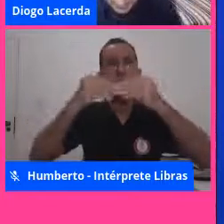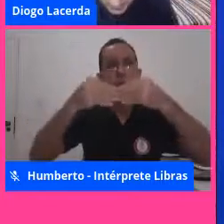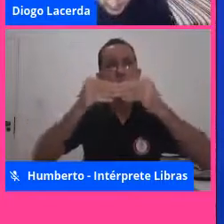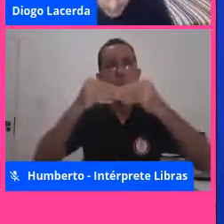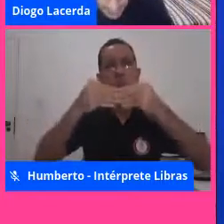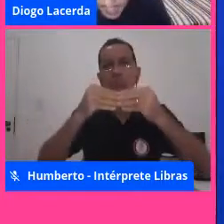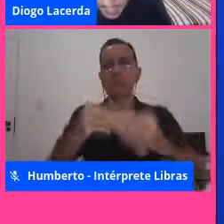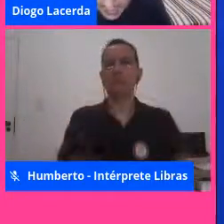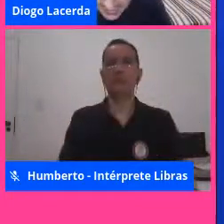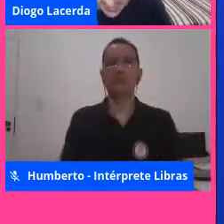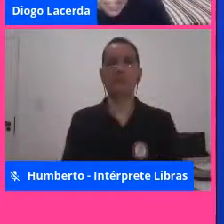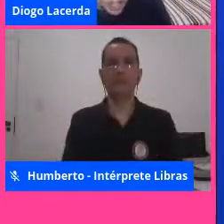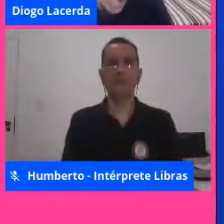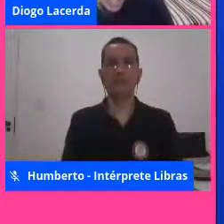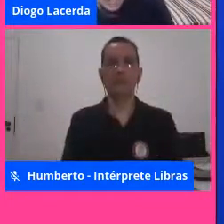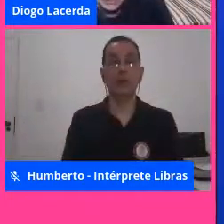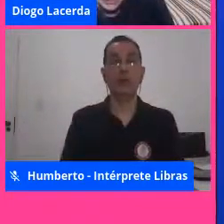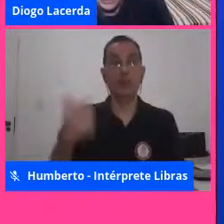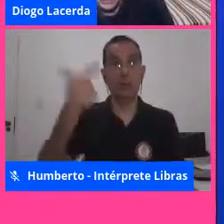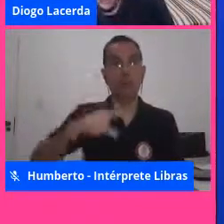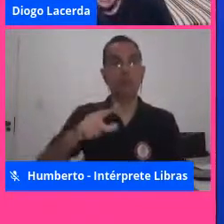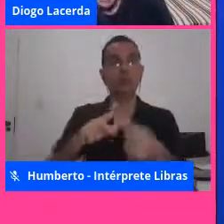resistência. Outra